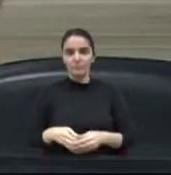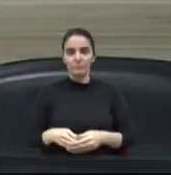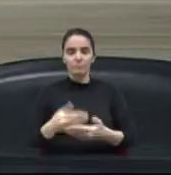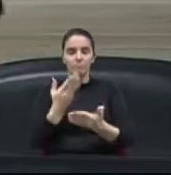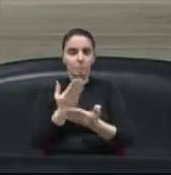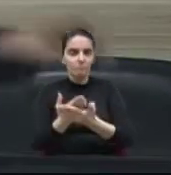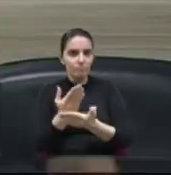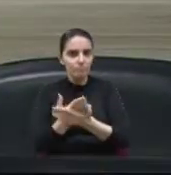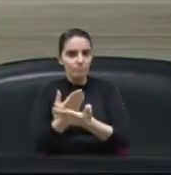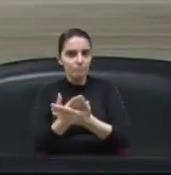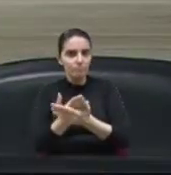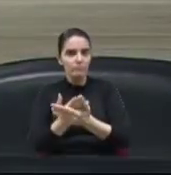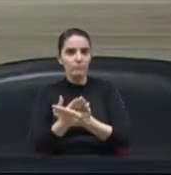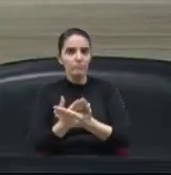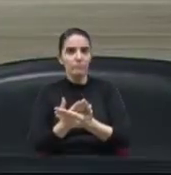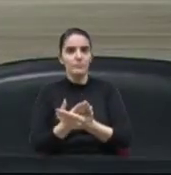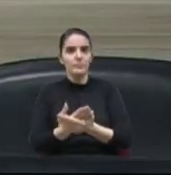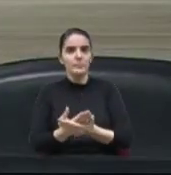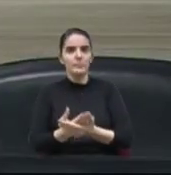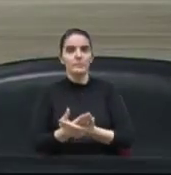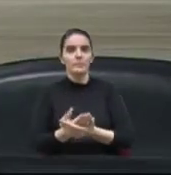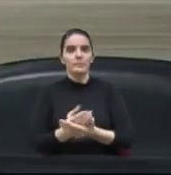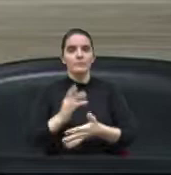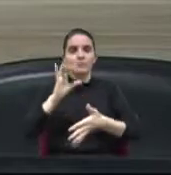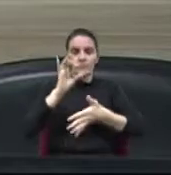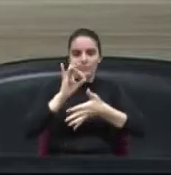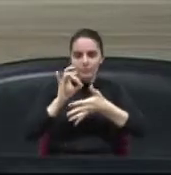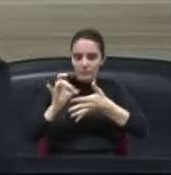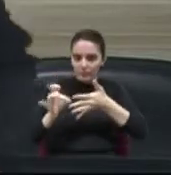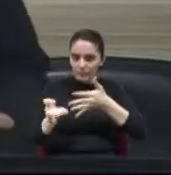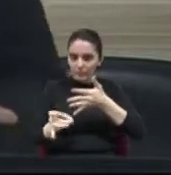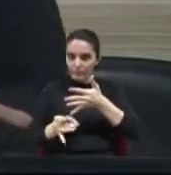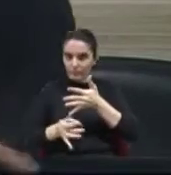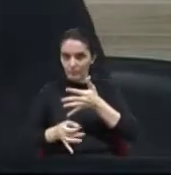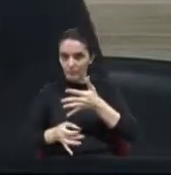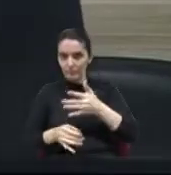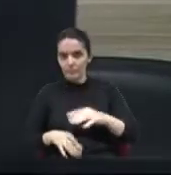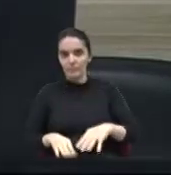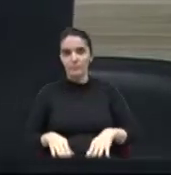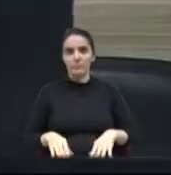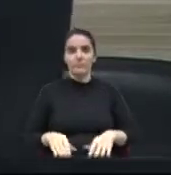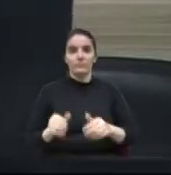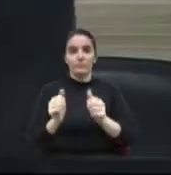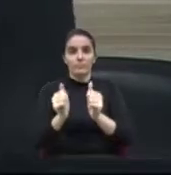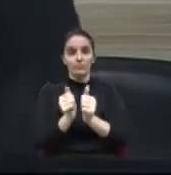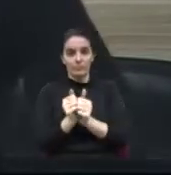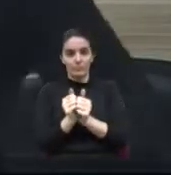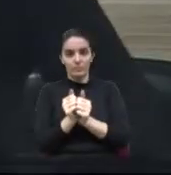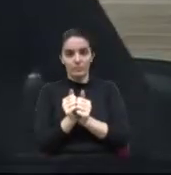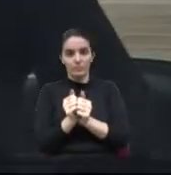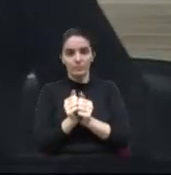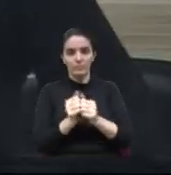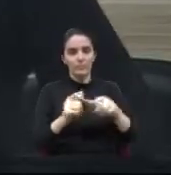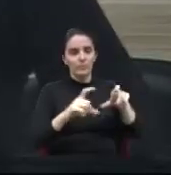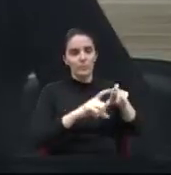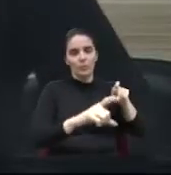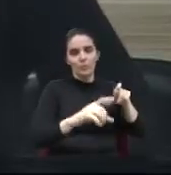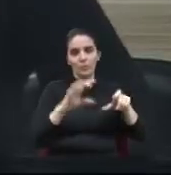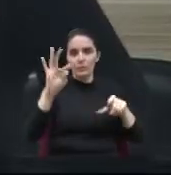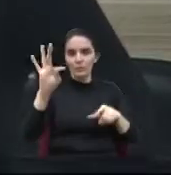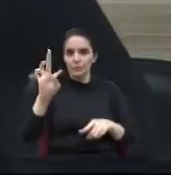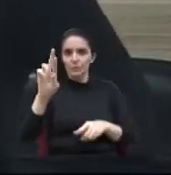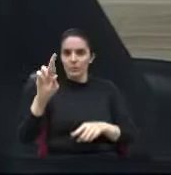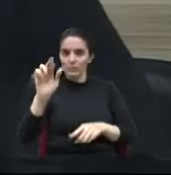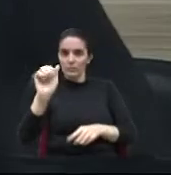detalhado da lei também sobre os trailers, porque elas vão ficar muito díspares. E é necessário